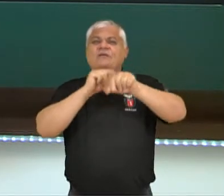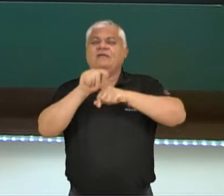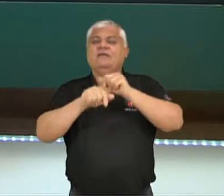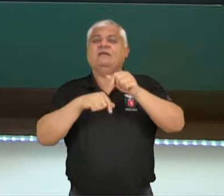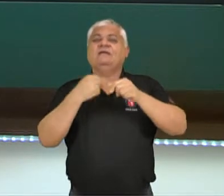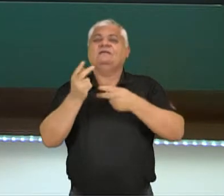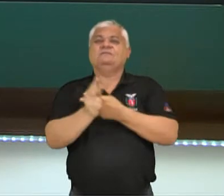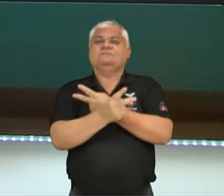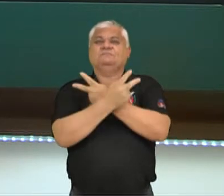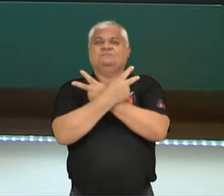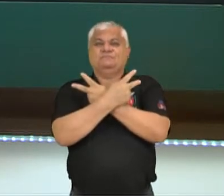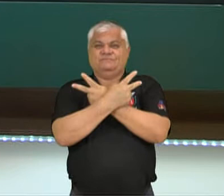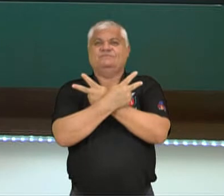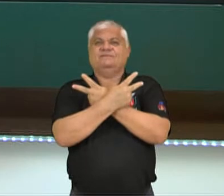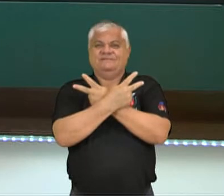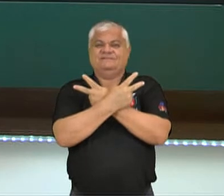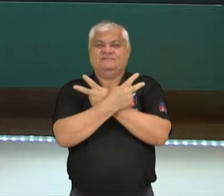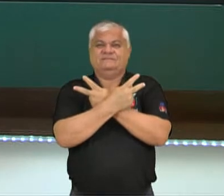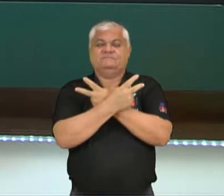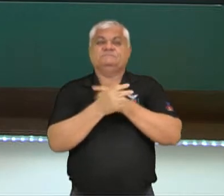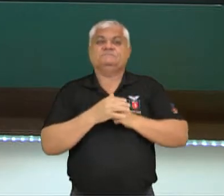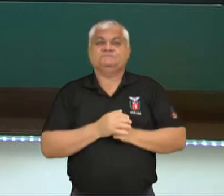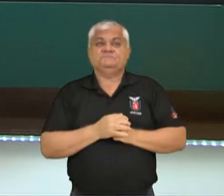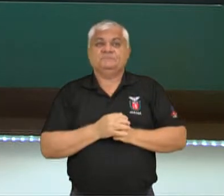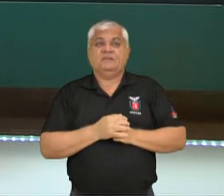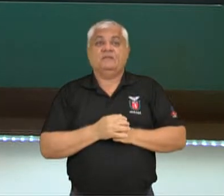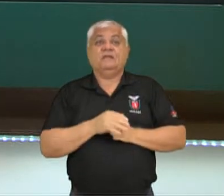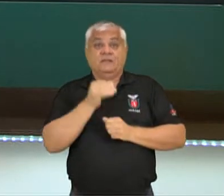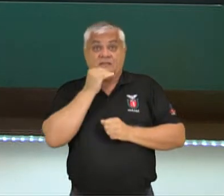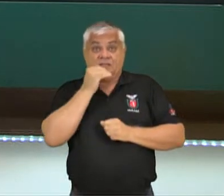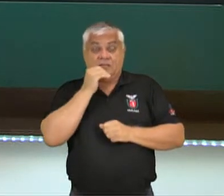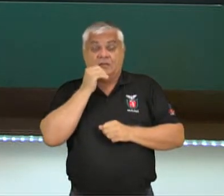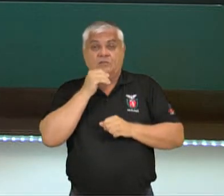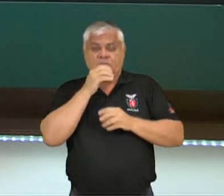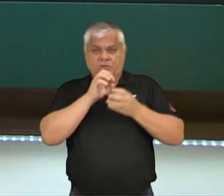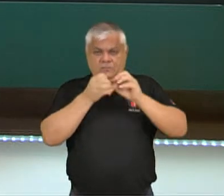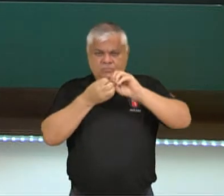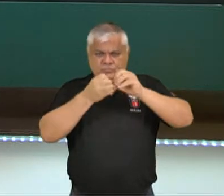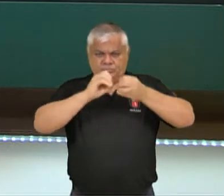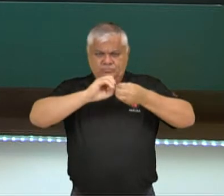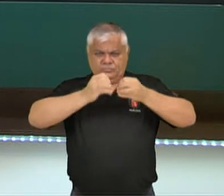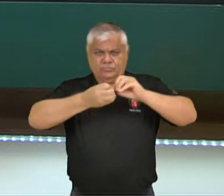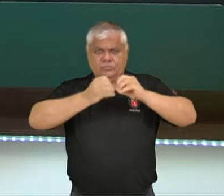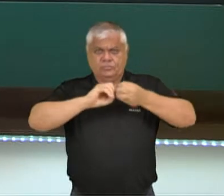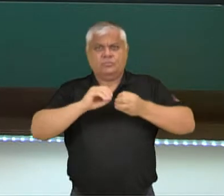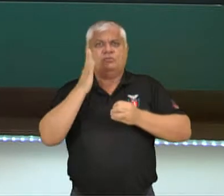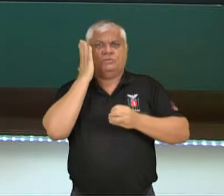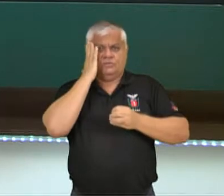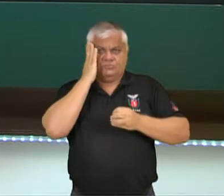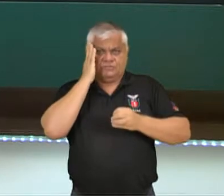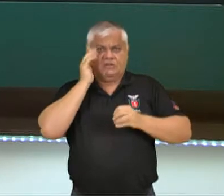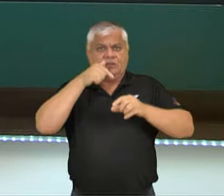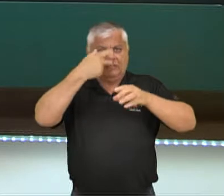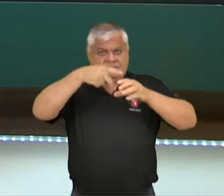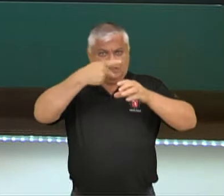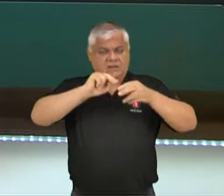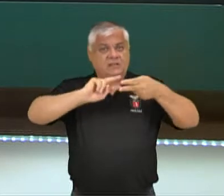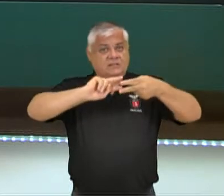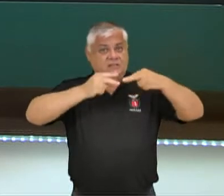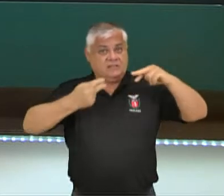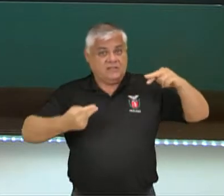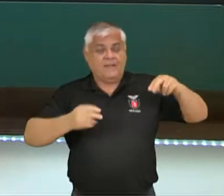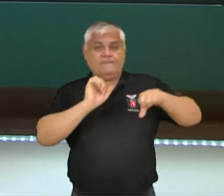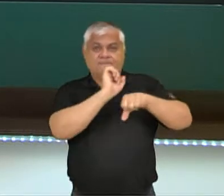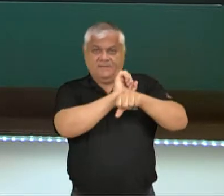que passam a ser chamadas de cromossomos. Então, durante a divisão celular, eu sei que a atividade do DNA